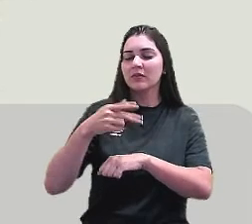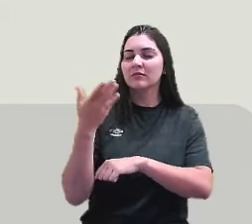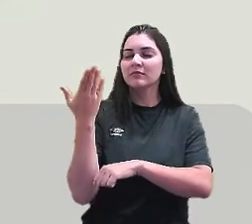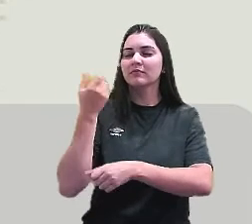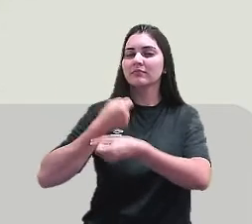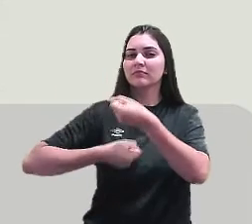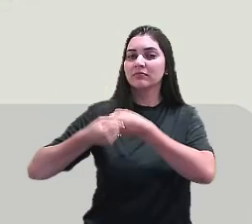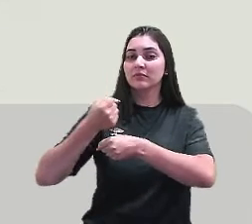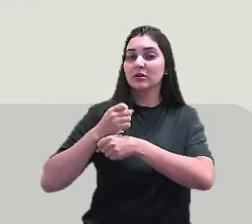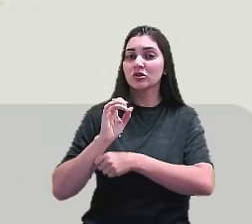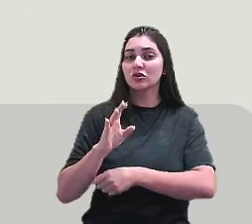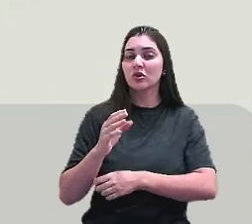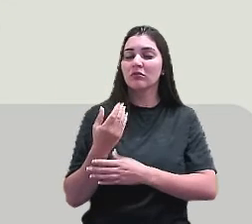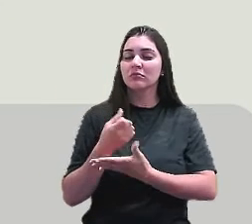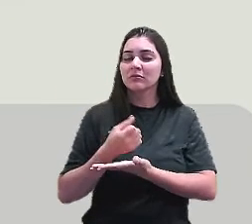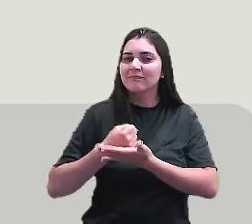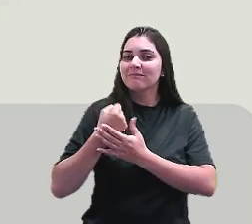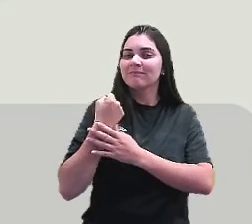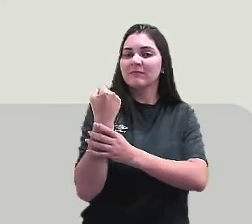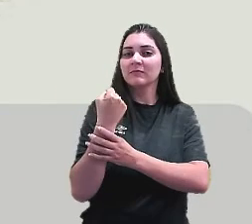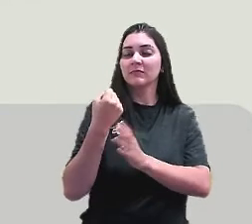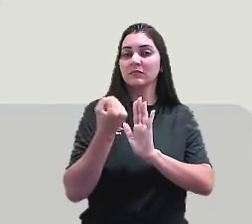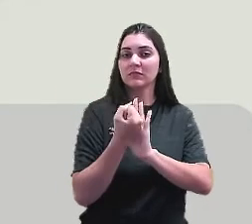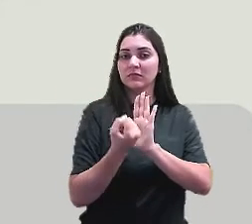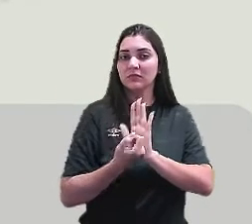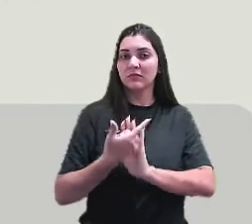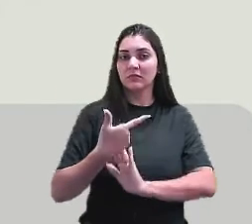só ganhou força no Brasil a partir do século XX.